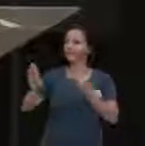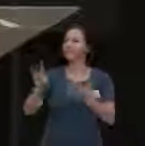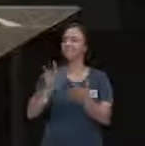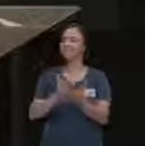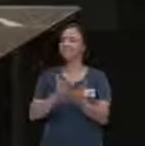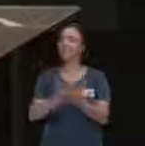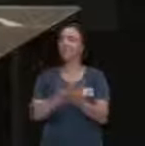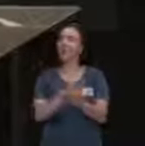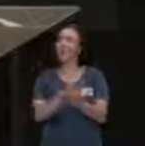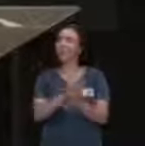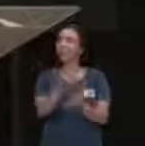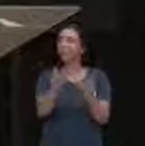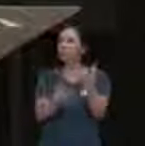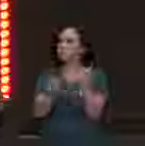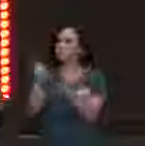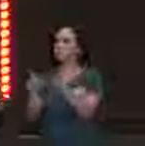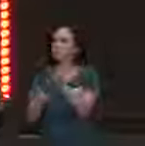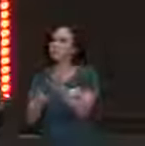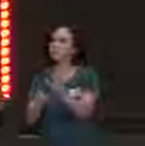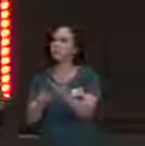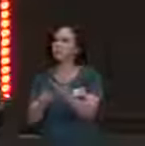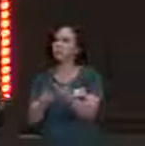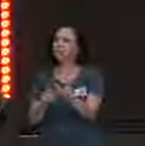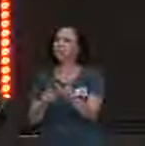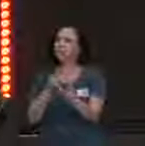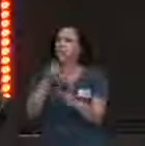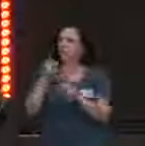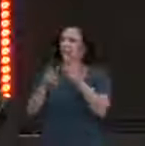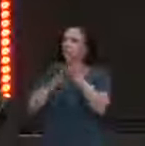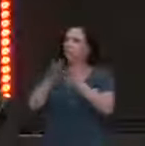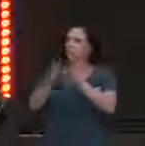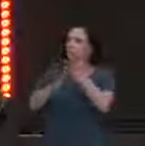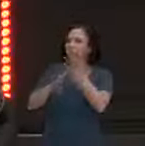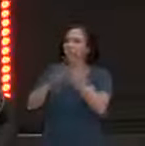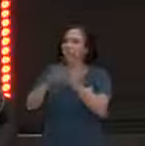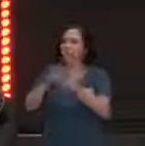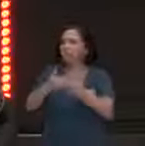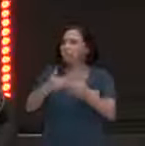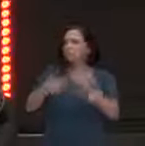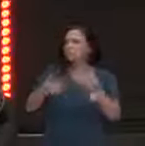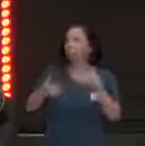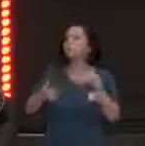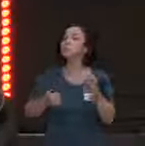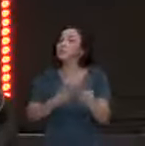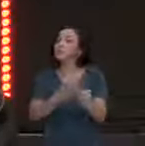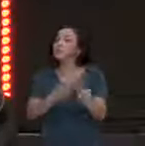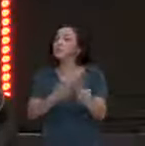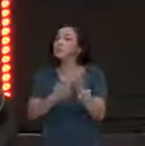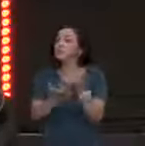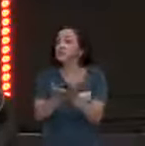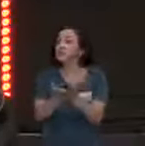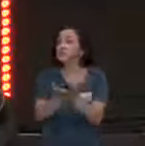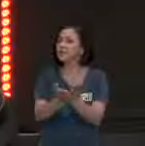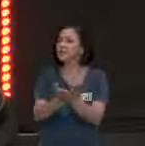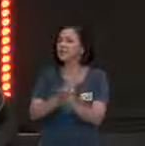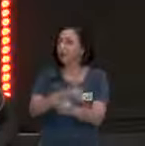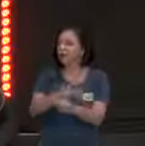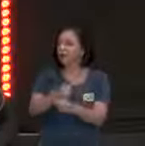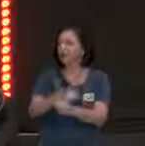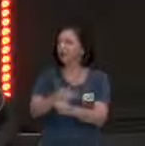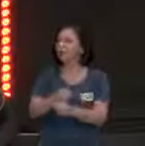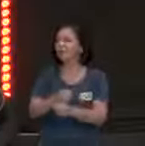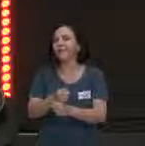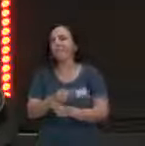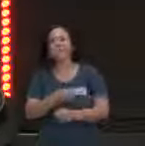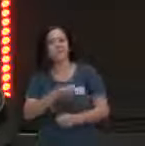em algumas pessoas que falaram muita coisa Cristã por muitos anos de vida é mas a